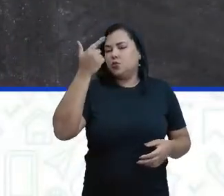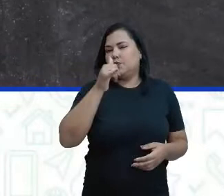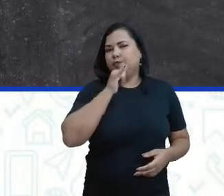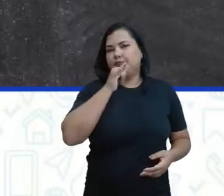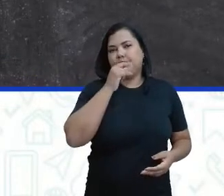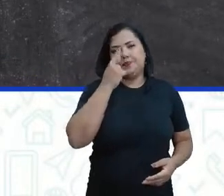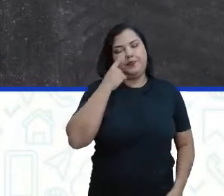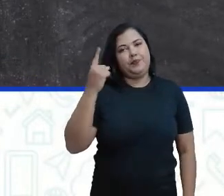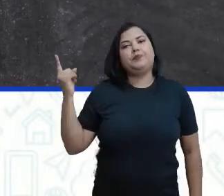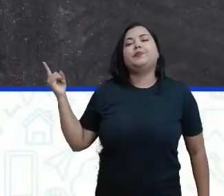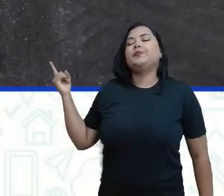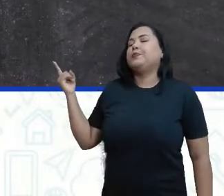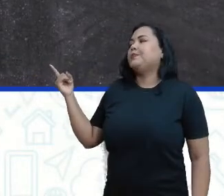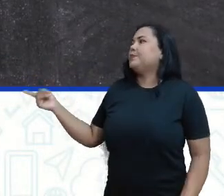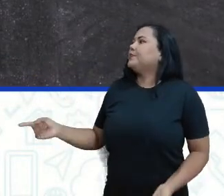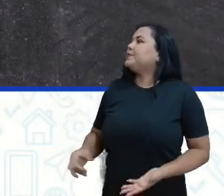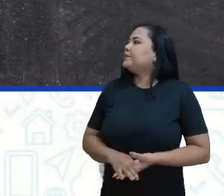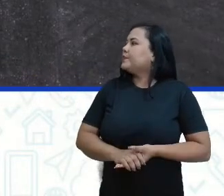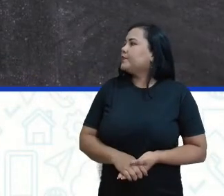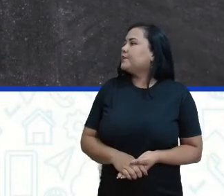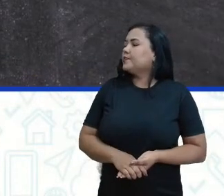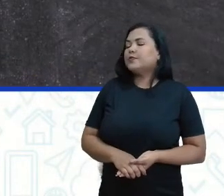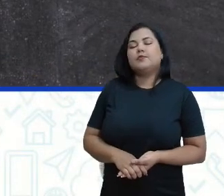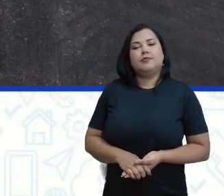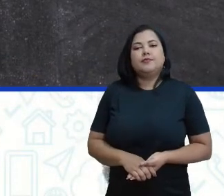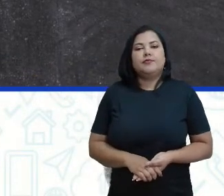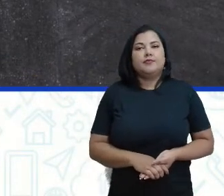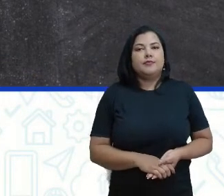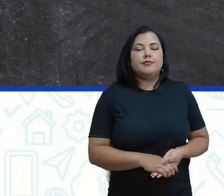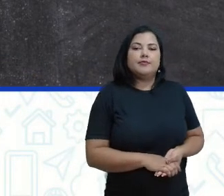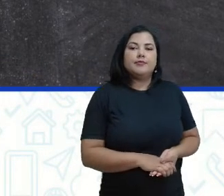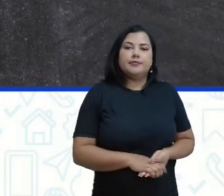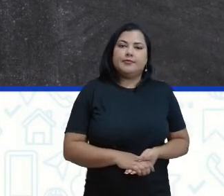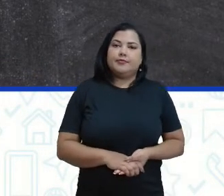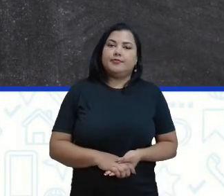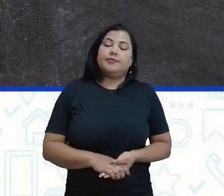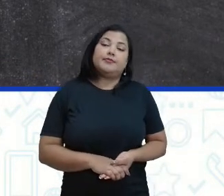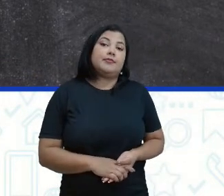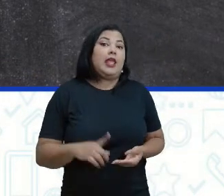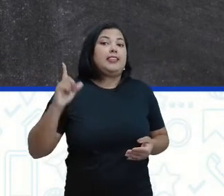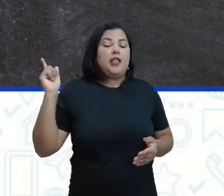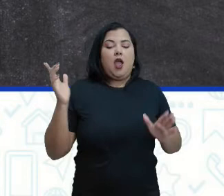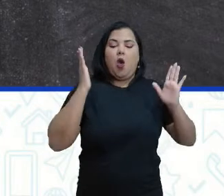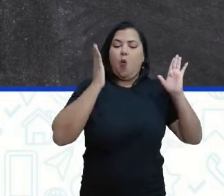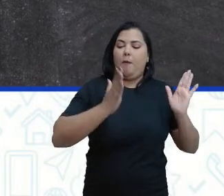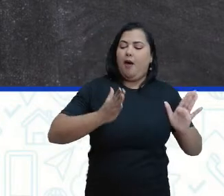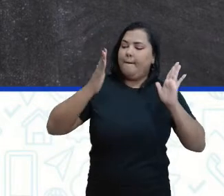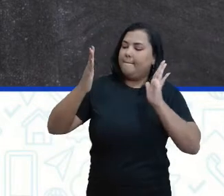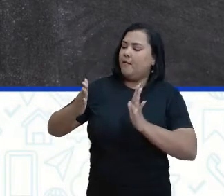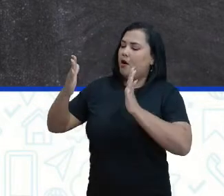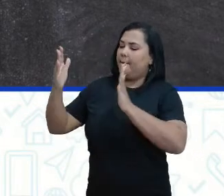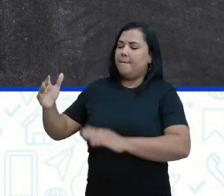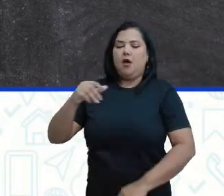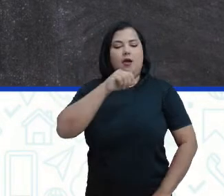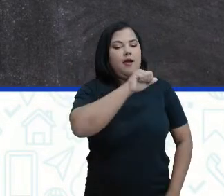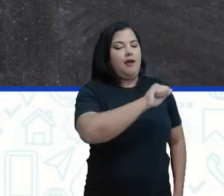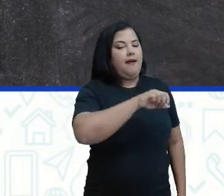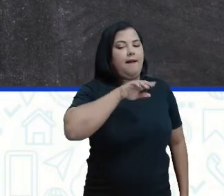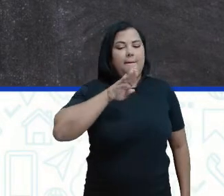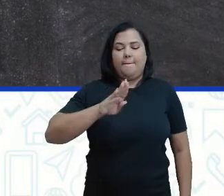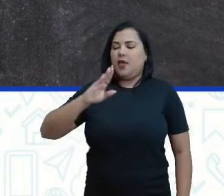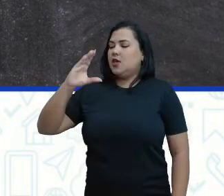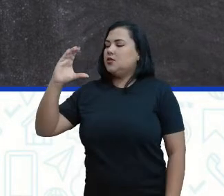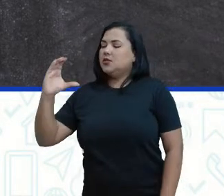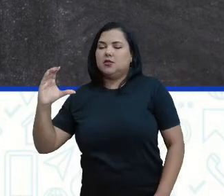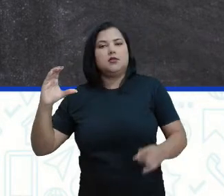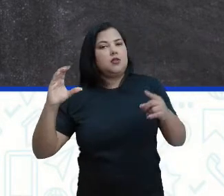E aí, a gente tem os nossos coeficientes. Nessa ordem, A, B e C, onde a gente vai ter o A multiplicando o